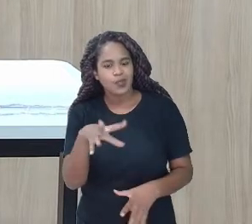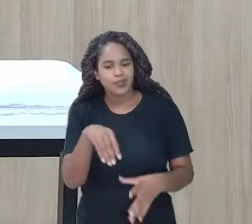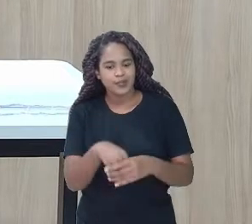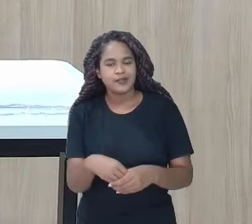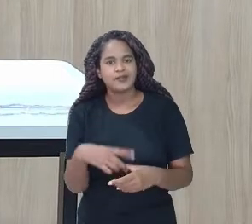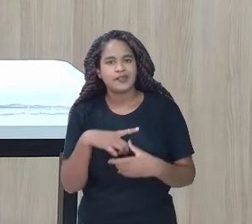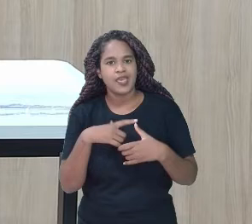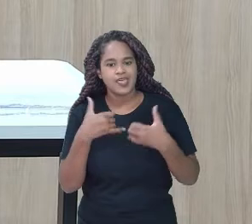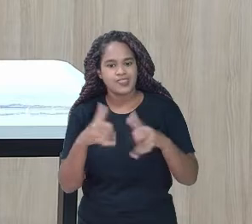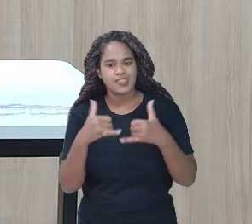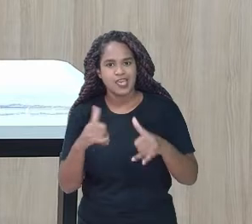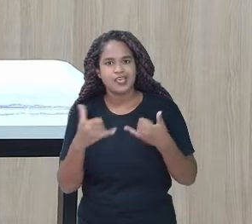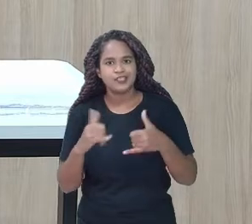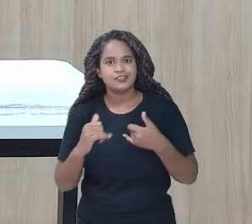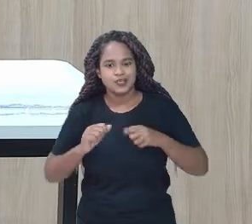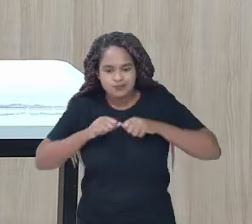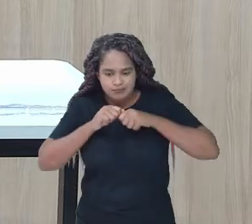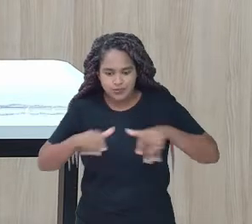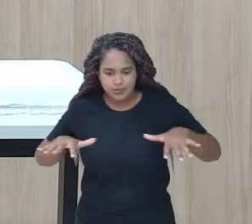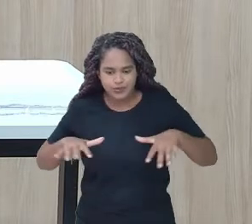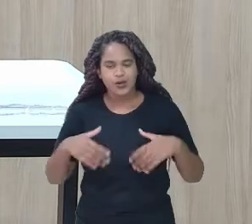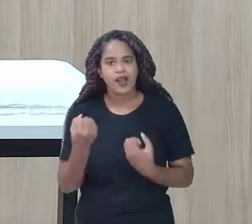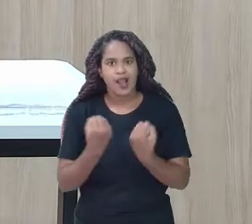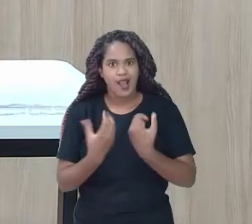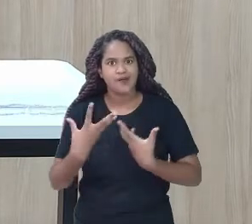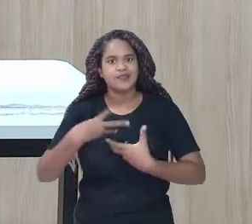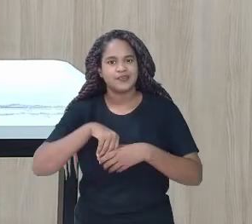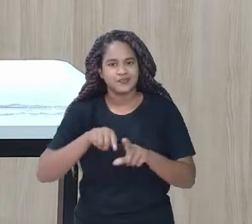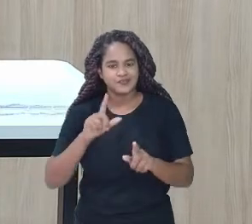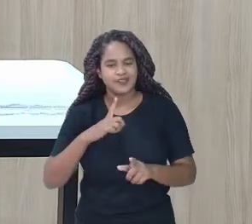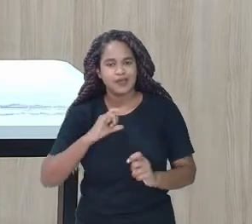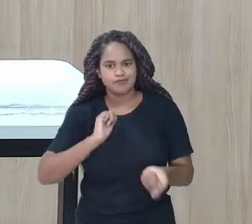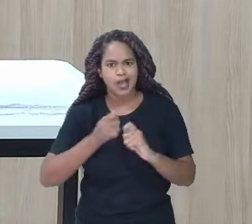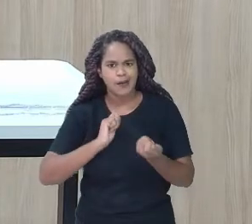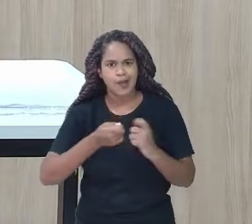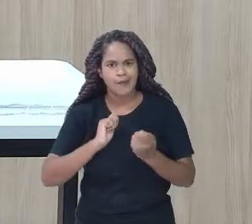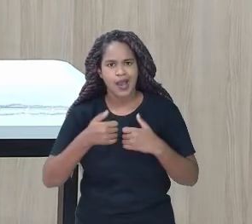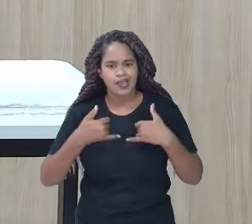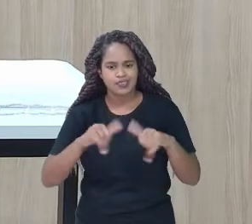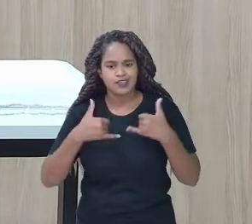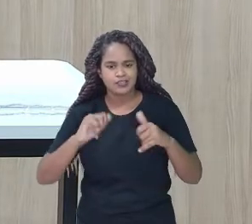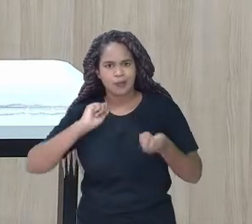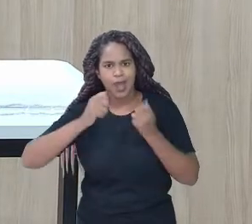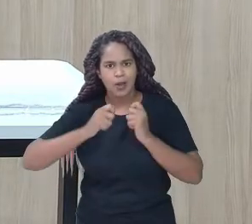uma transformação de energia constante. E existem